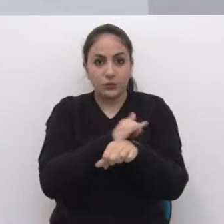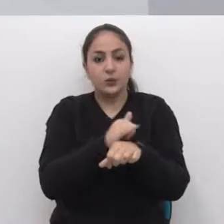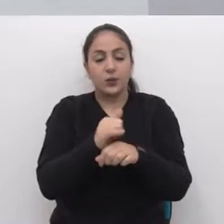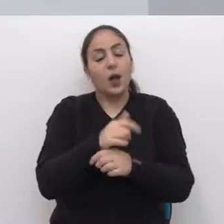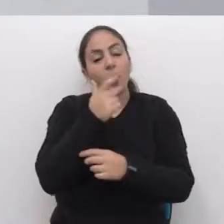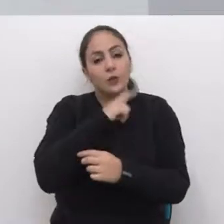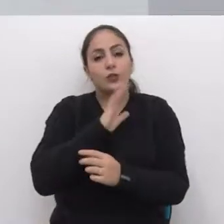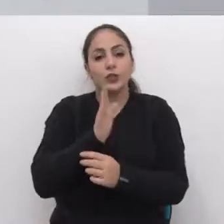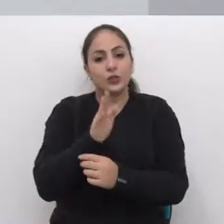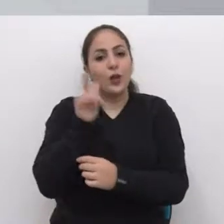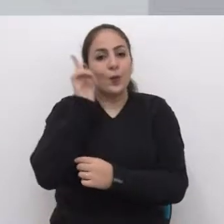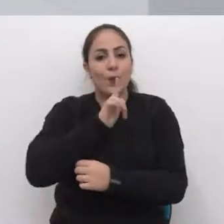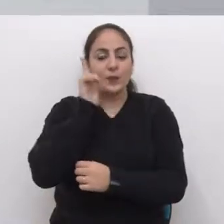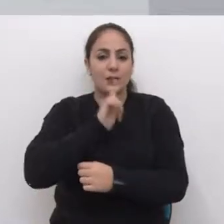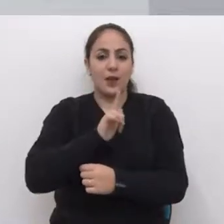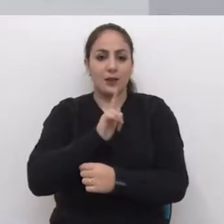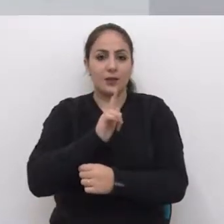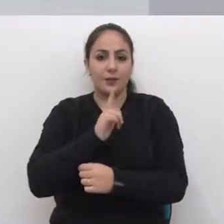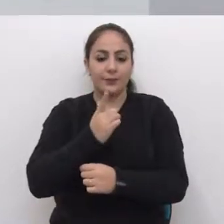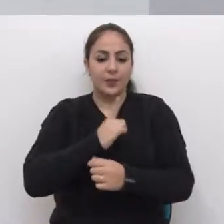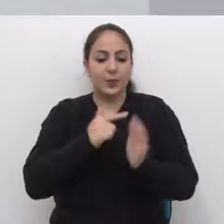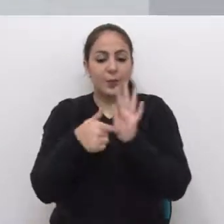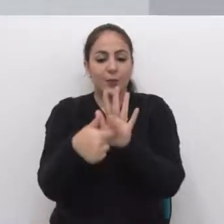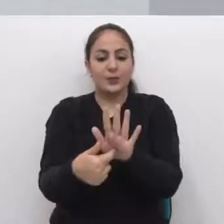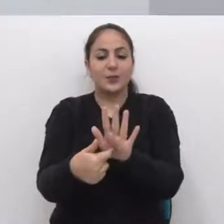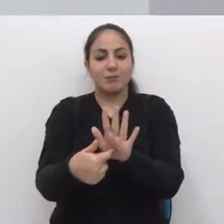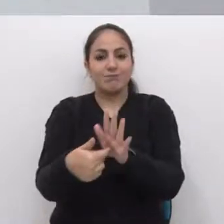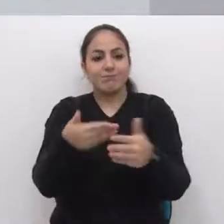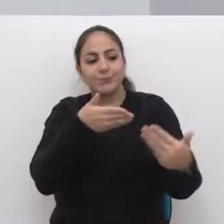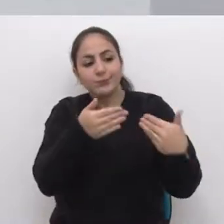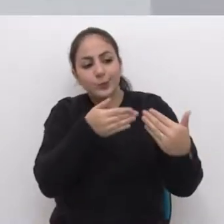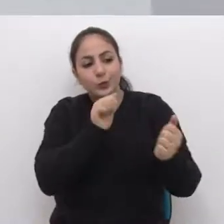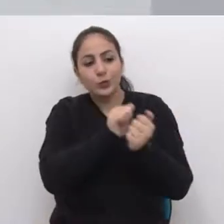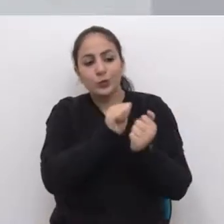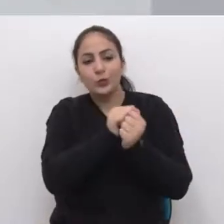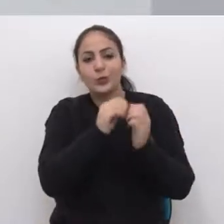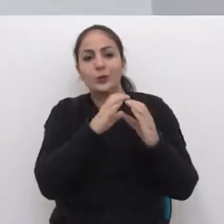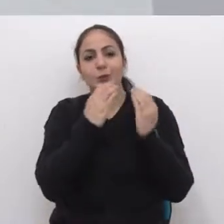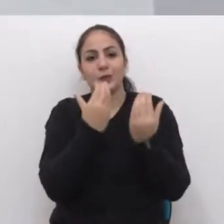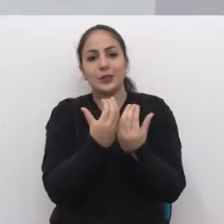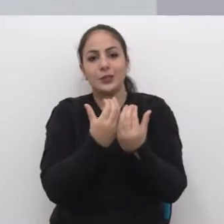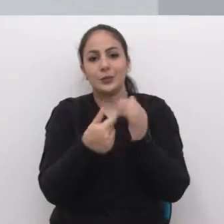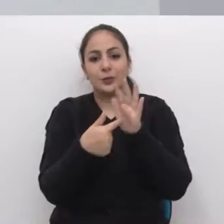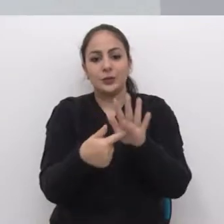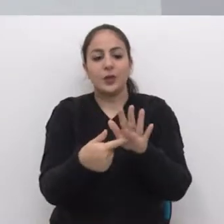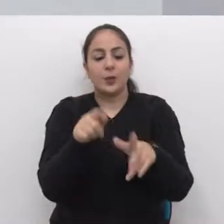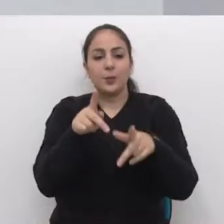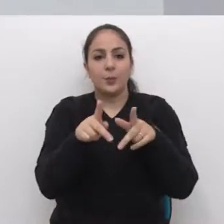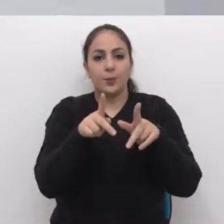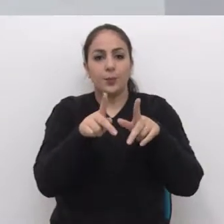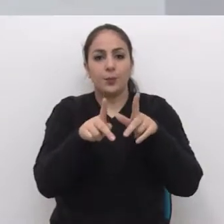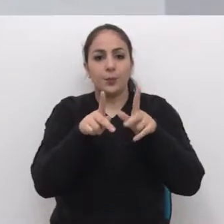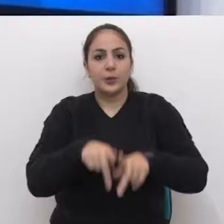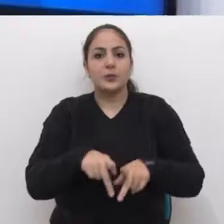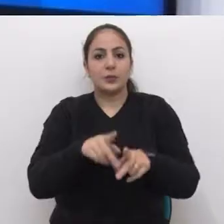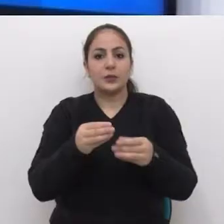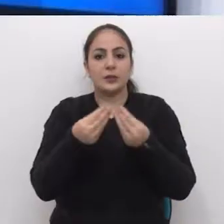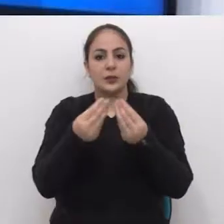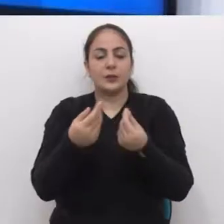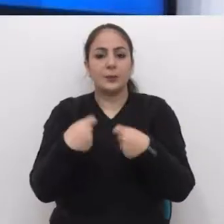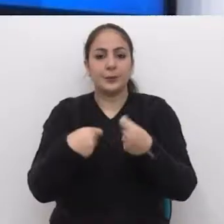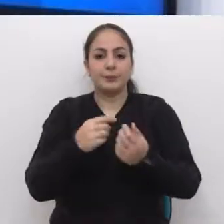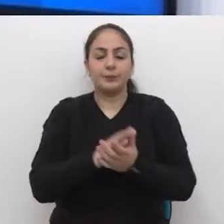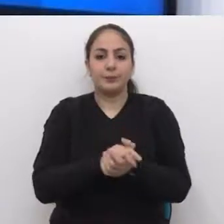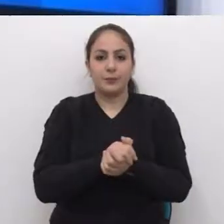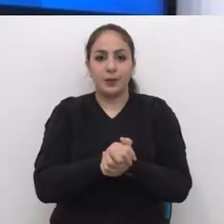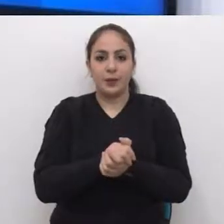servir para que a gente possa apresentar esse diálogo com a comunidade e dar o retorno àquelas pessoas que nos encaminharam essa demanda. depois